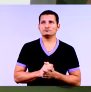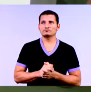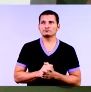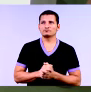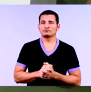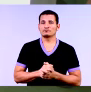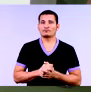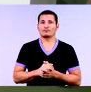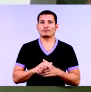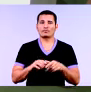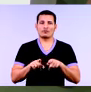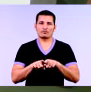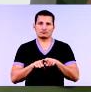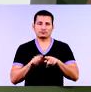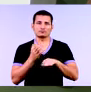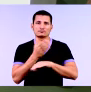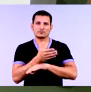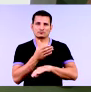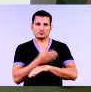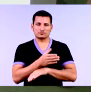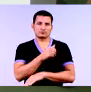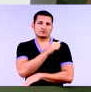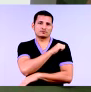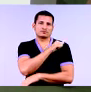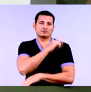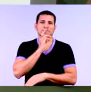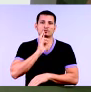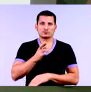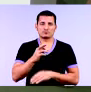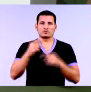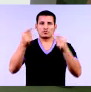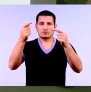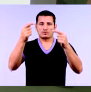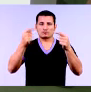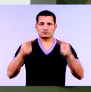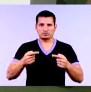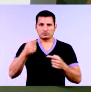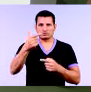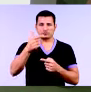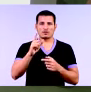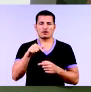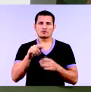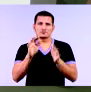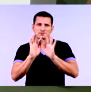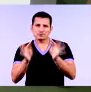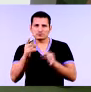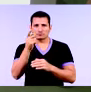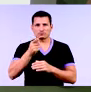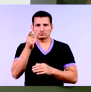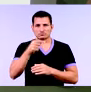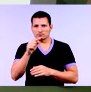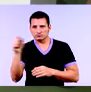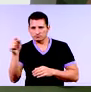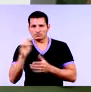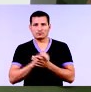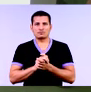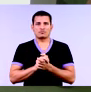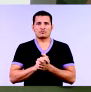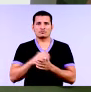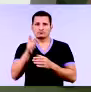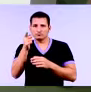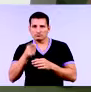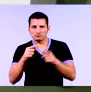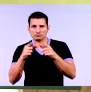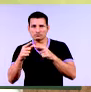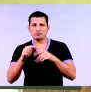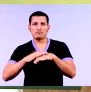a participação dos alunos aqui responder o comentário de linha, ele é simplificado e curto. E o comentário de bloco, ele é mais abrangente, com